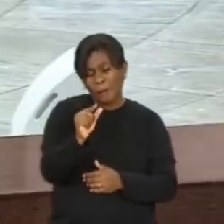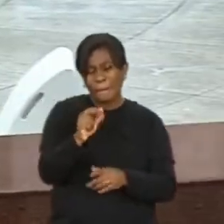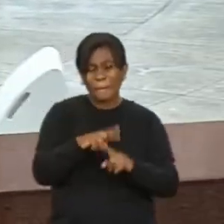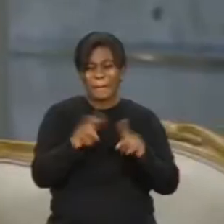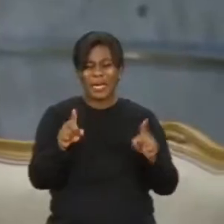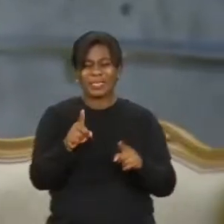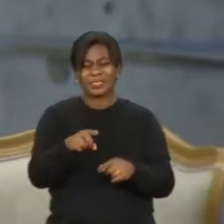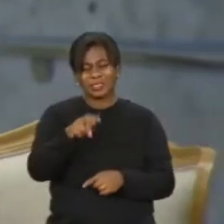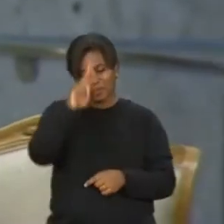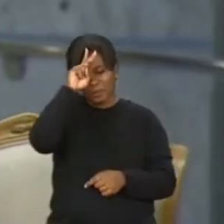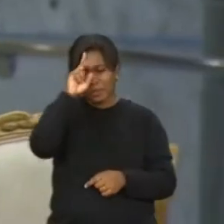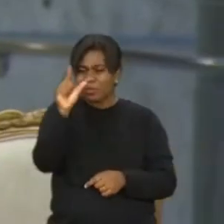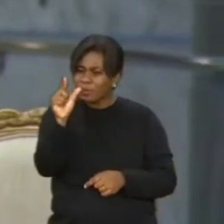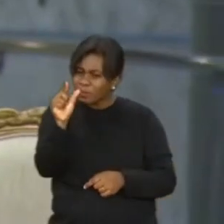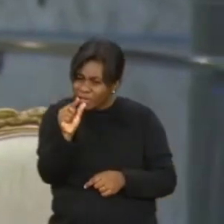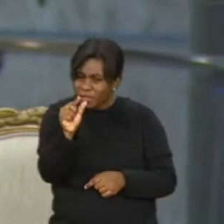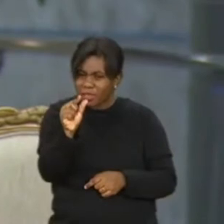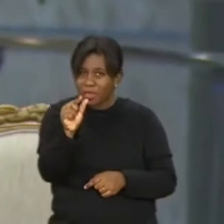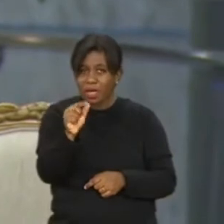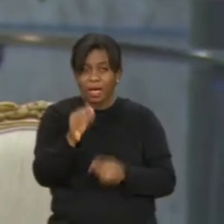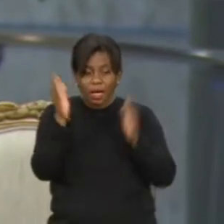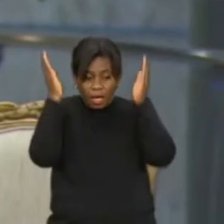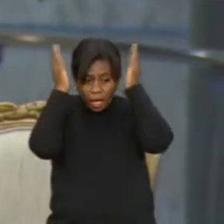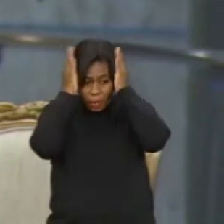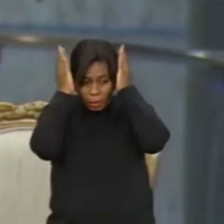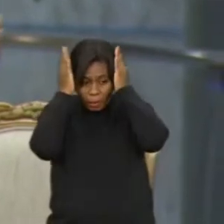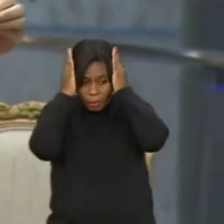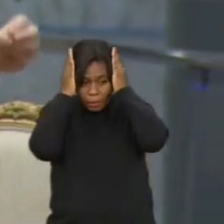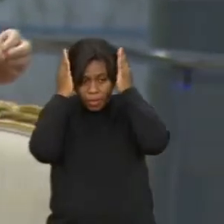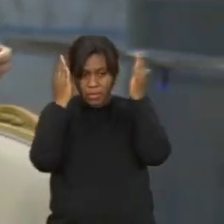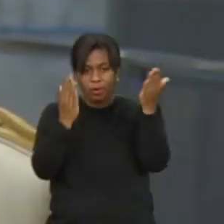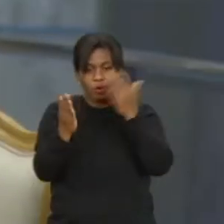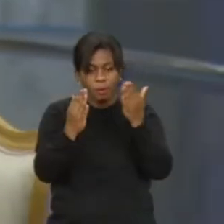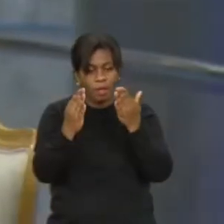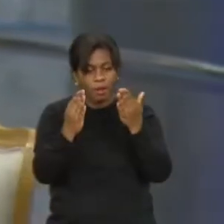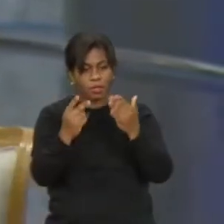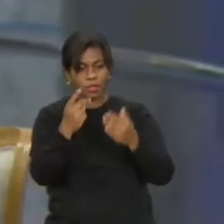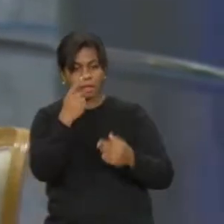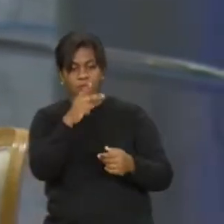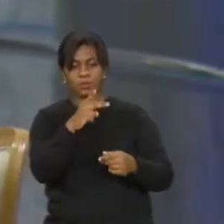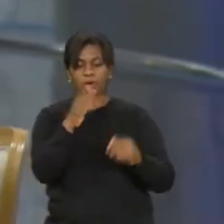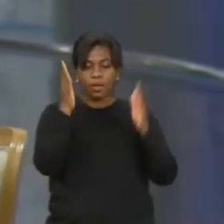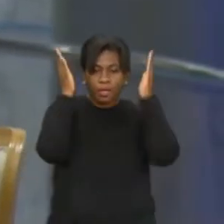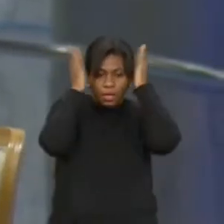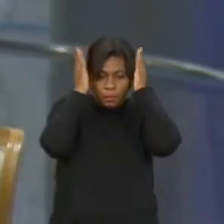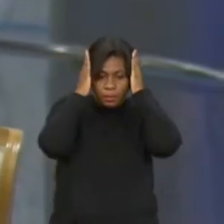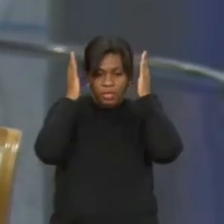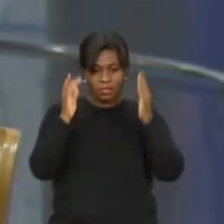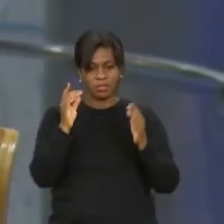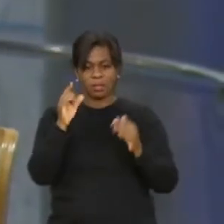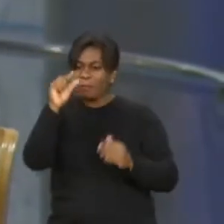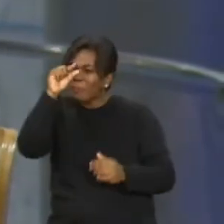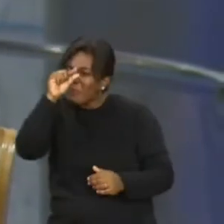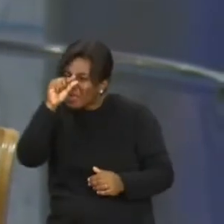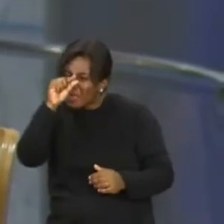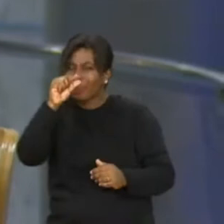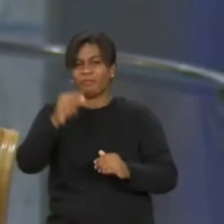pequenas. A cabecinha da formiga comparada com a sua, ela é muito